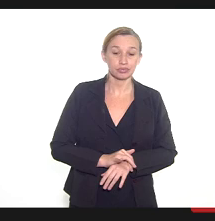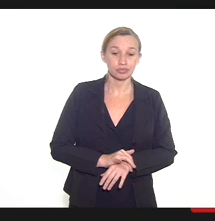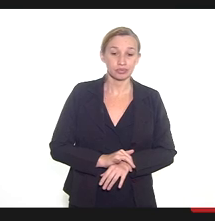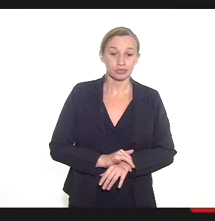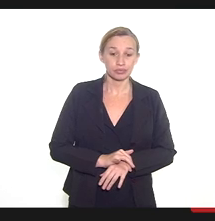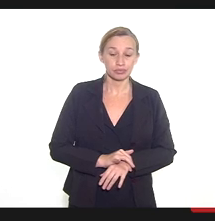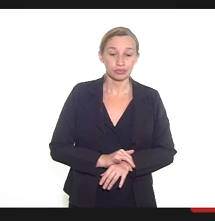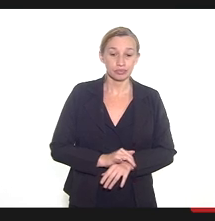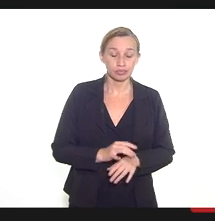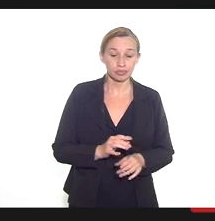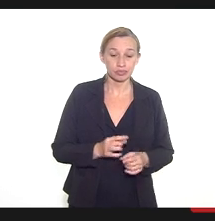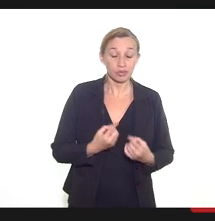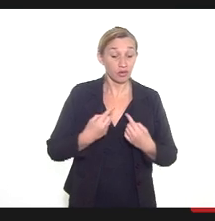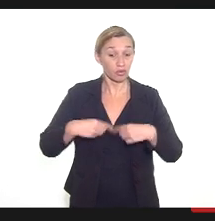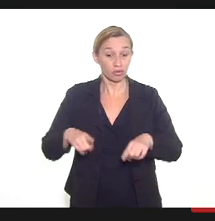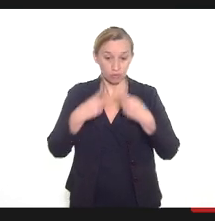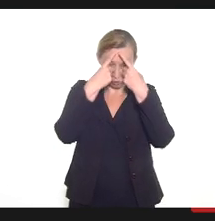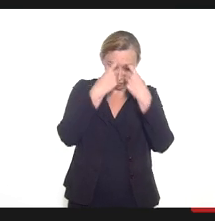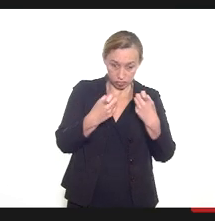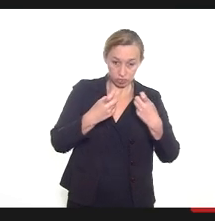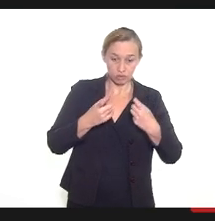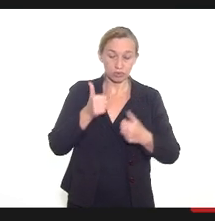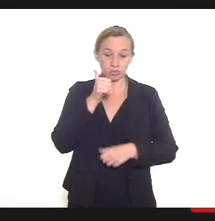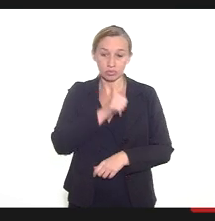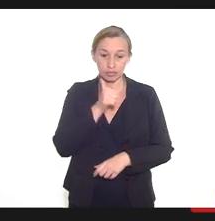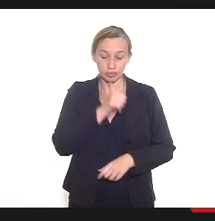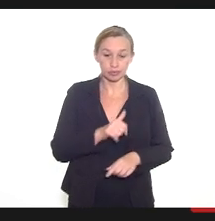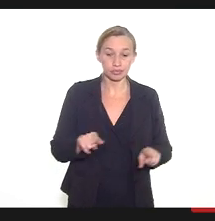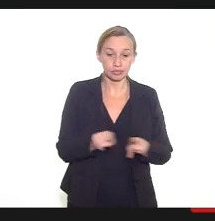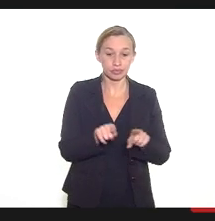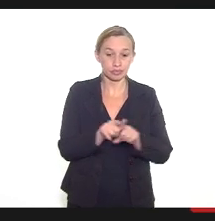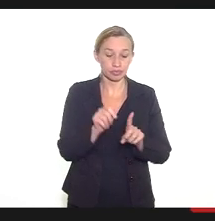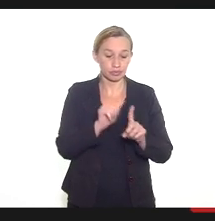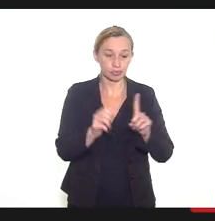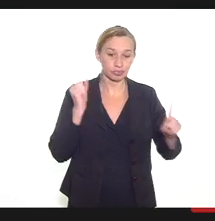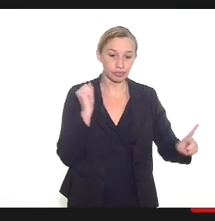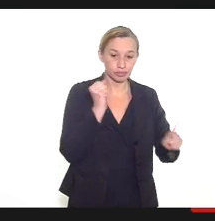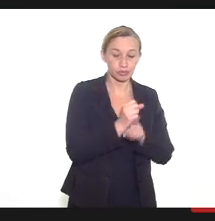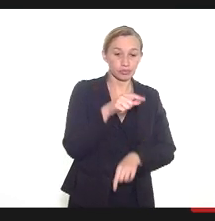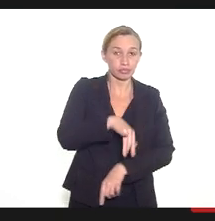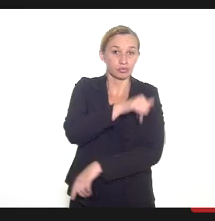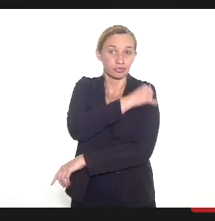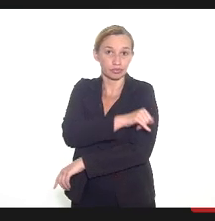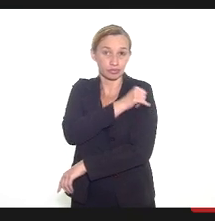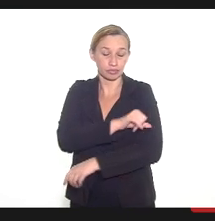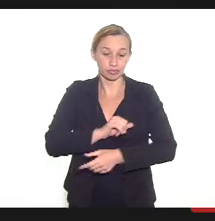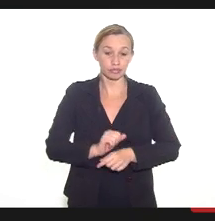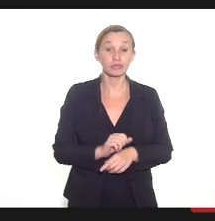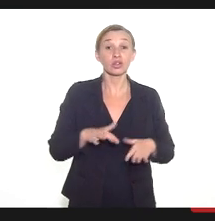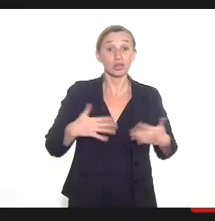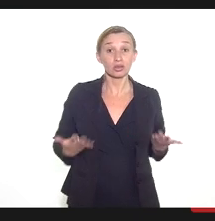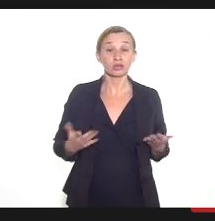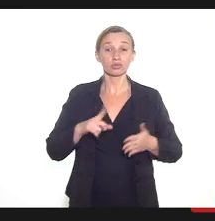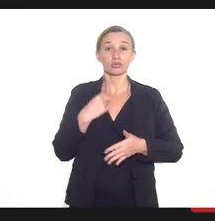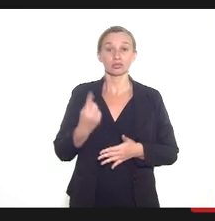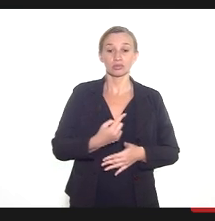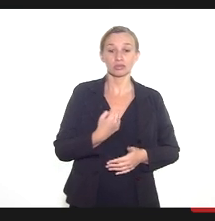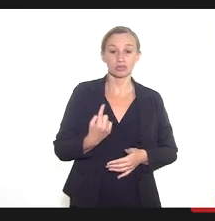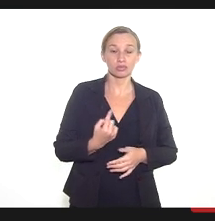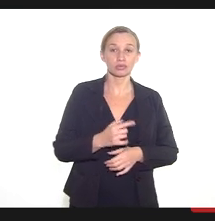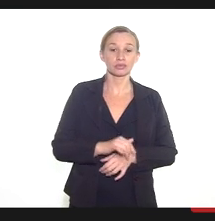desse enfrentamento à violência doméstica e ao feminicídio aqui no Rio de Janeiro. Então, nós vamos